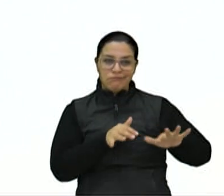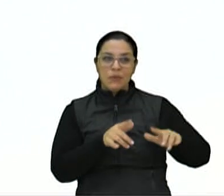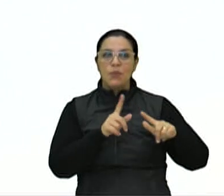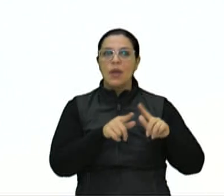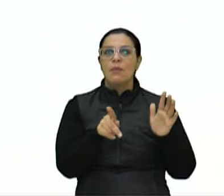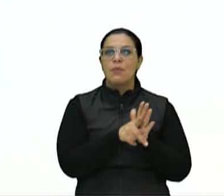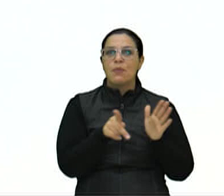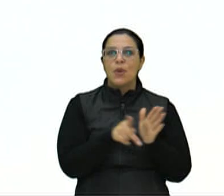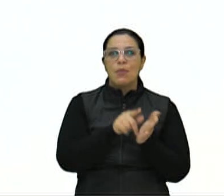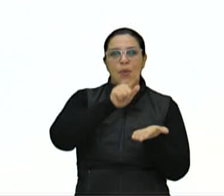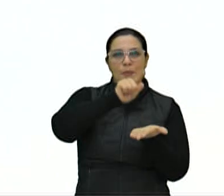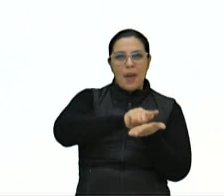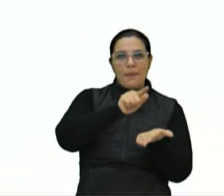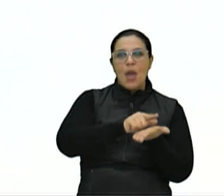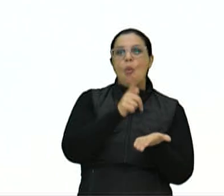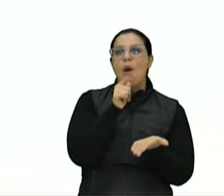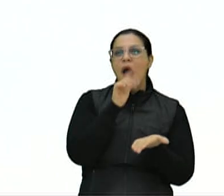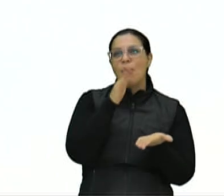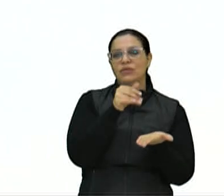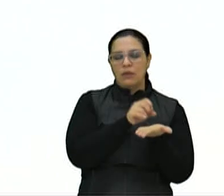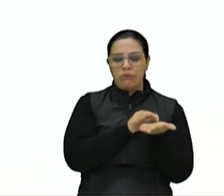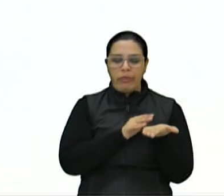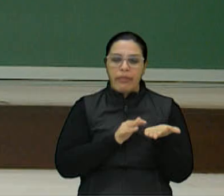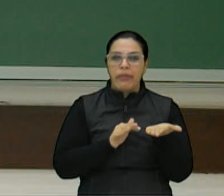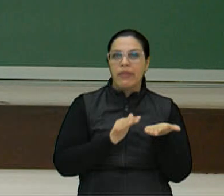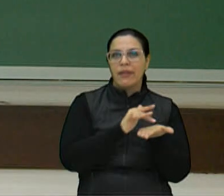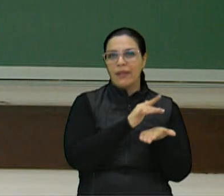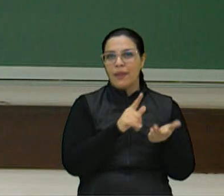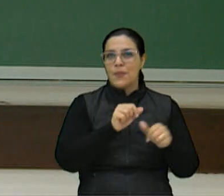tinta pela água do próprio papel.